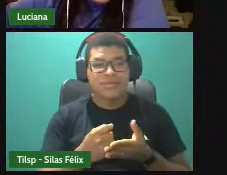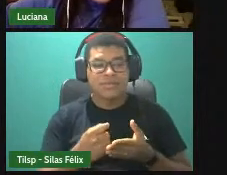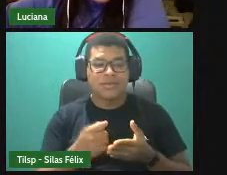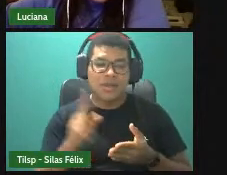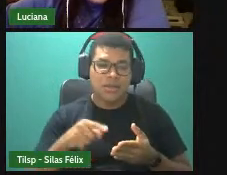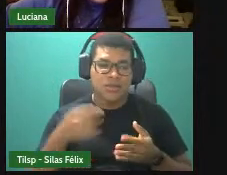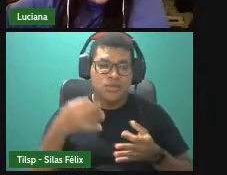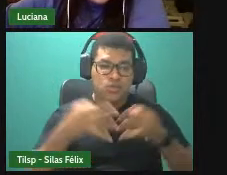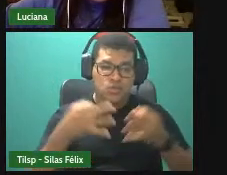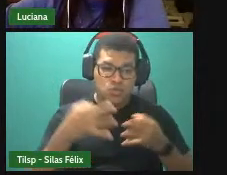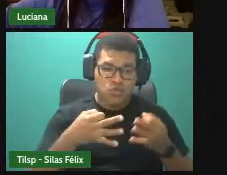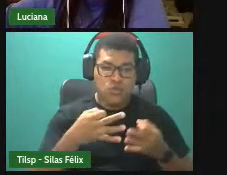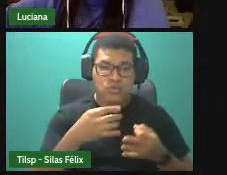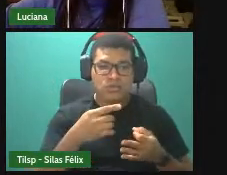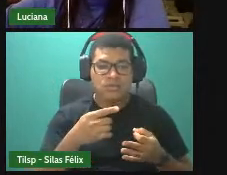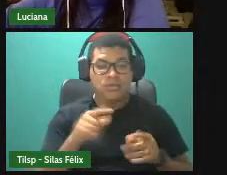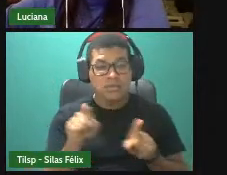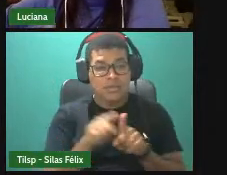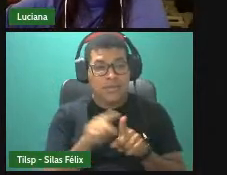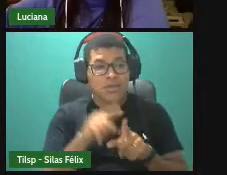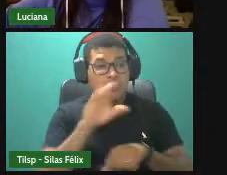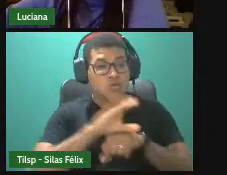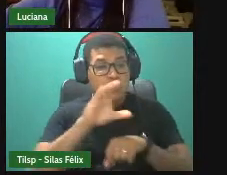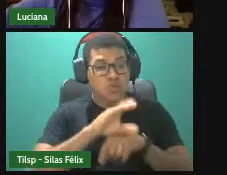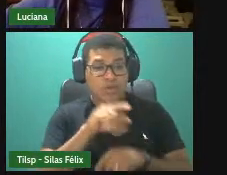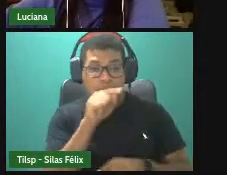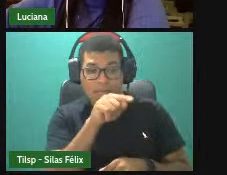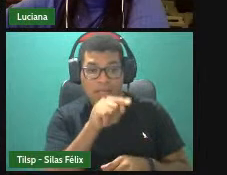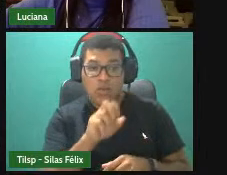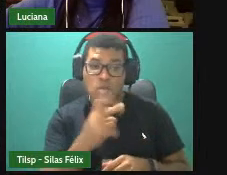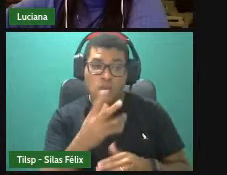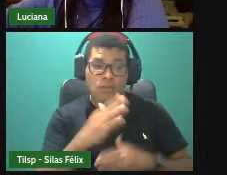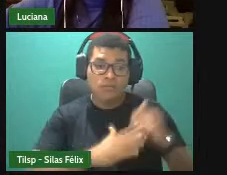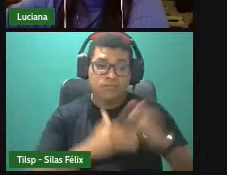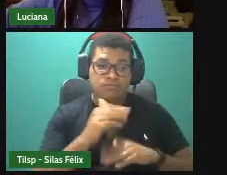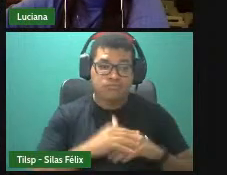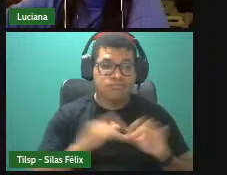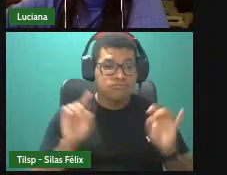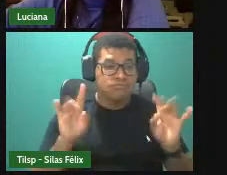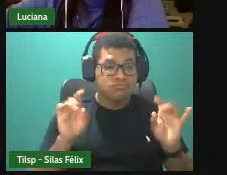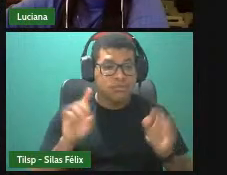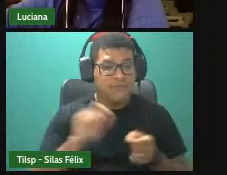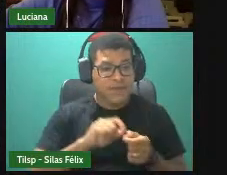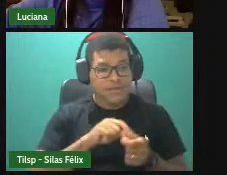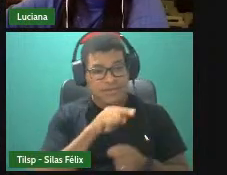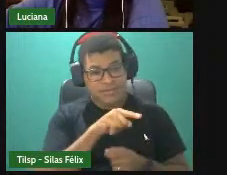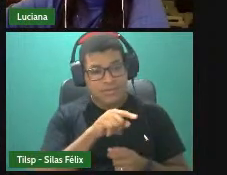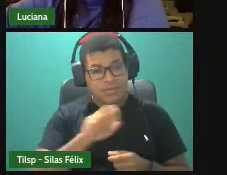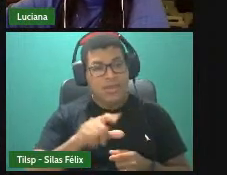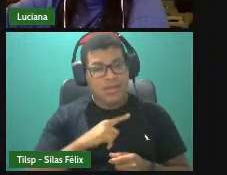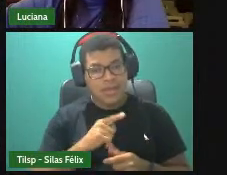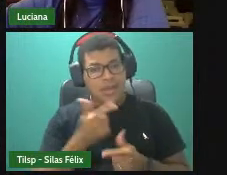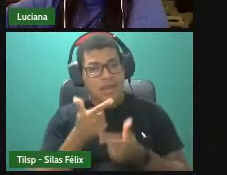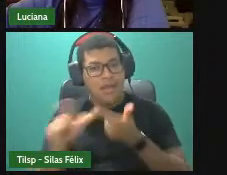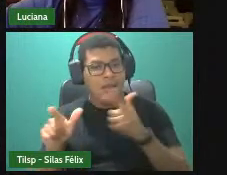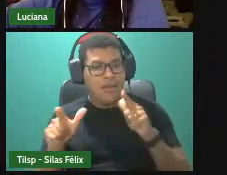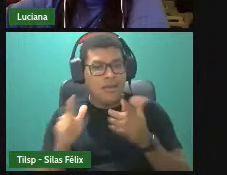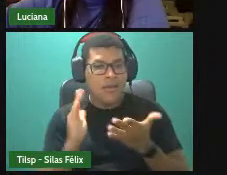fazer um curso, né, principalmente disso, ou fazer uma especialização, alguma coisa assim, tá? Ou tem alguns cursos